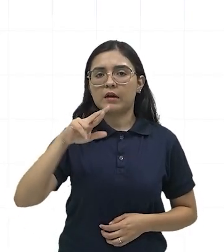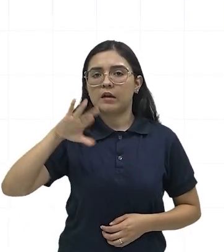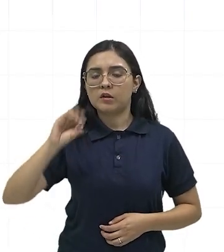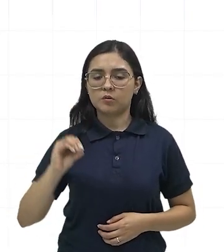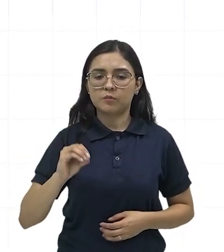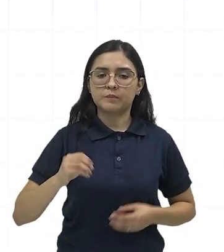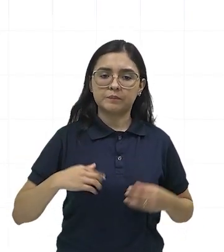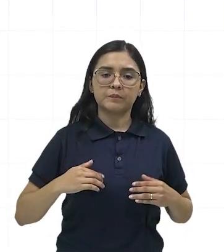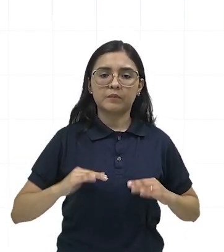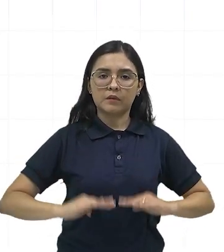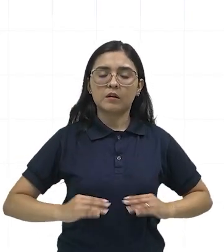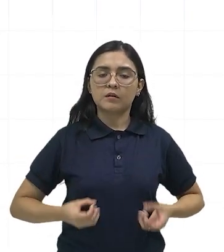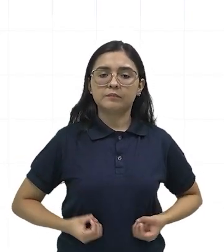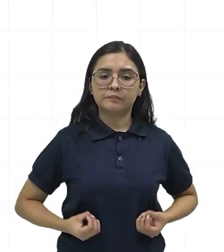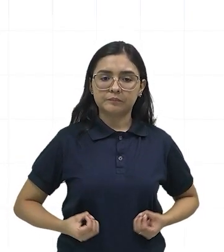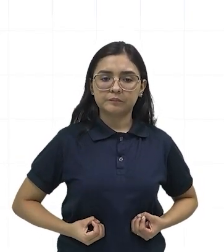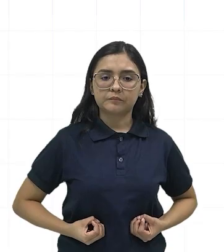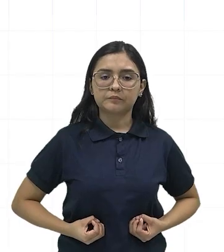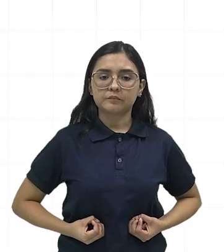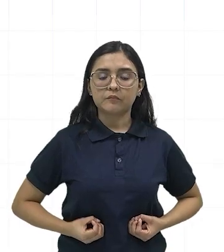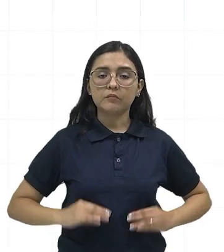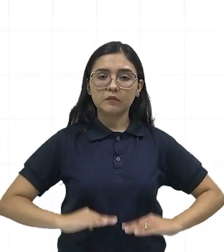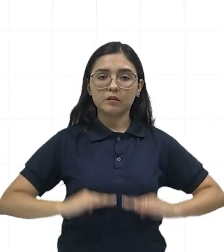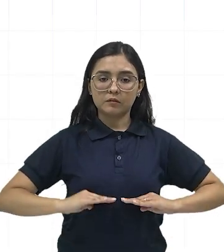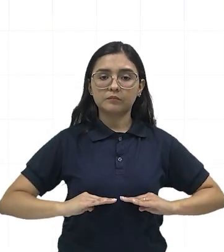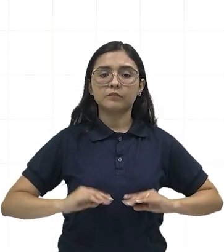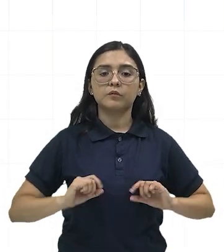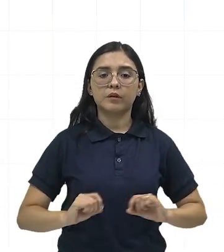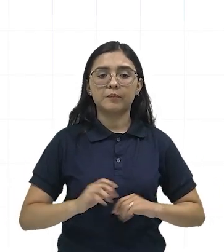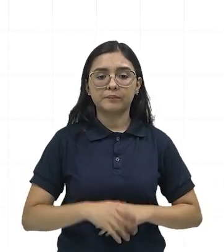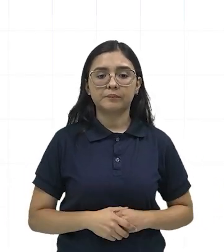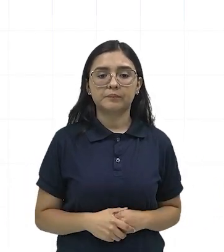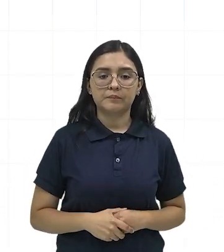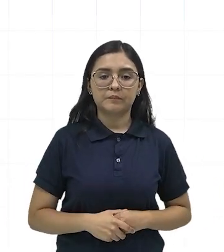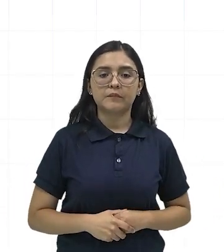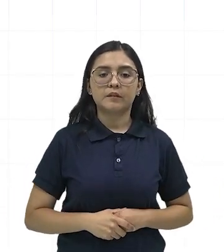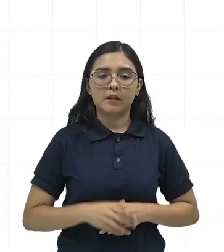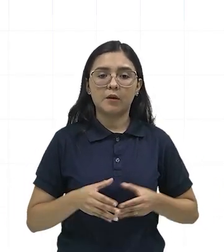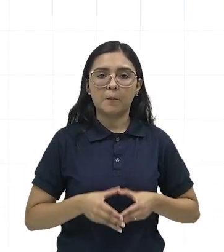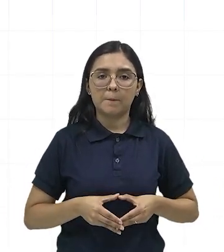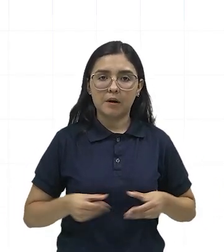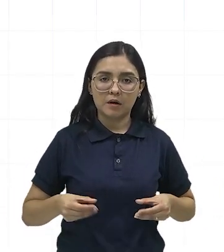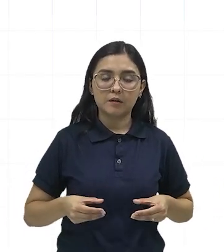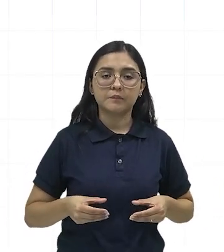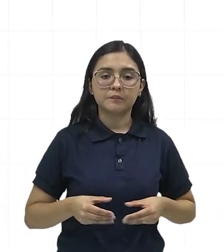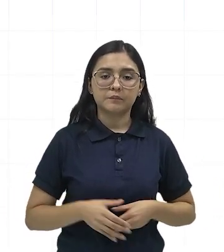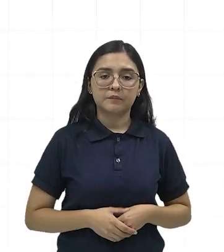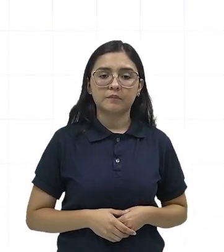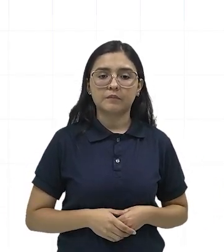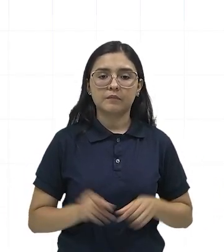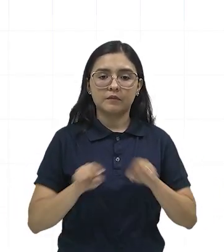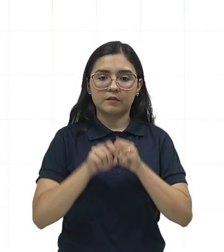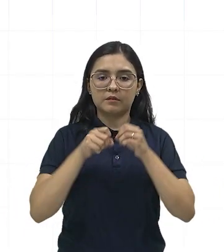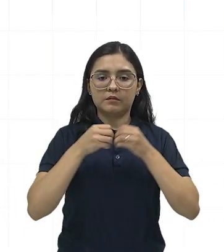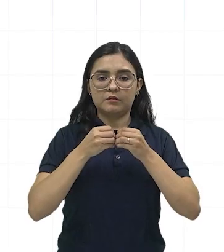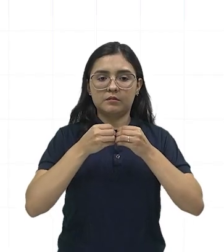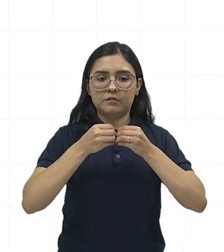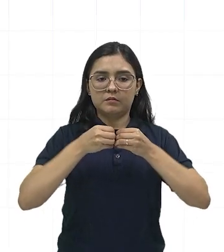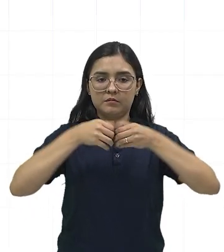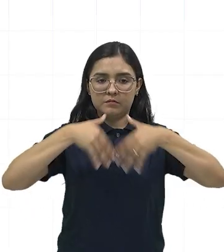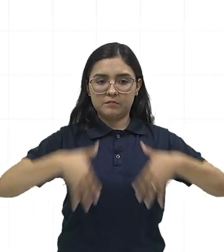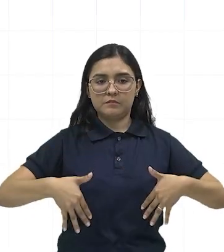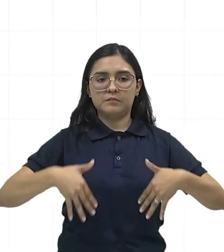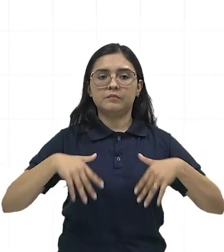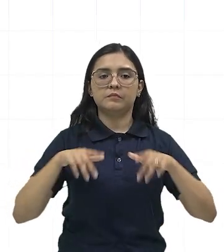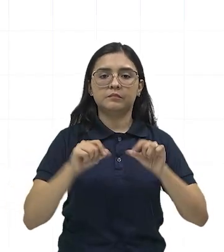mais embaixo, né? Acima do ovário nós temos o pâncreas, a glândula adrenal, que são